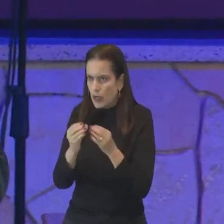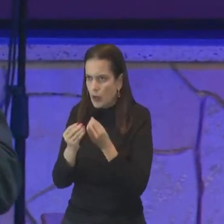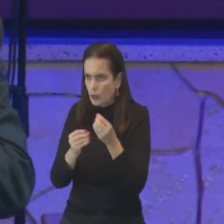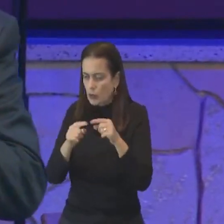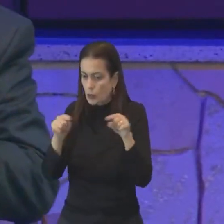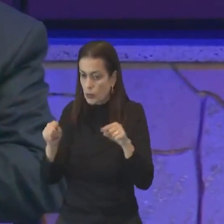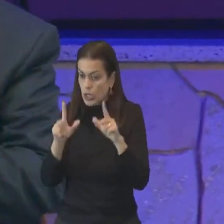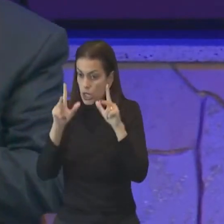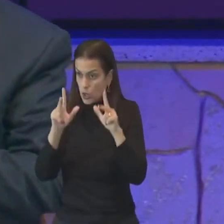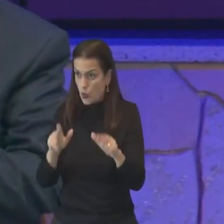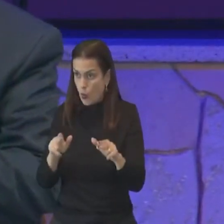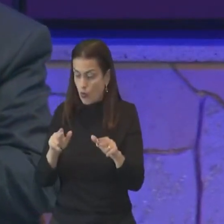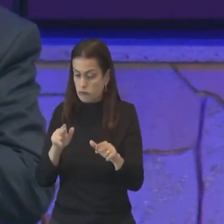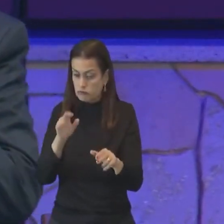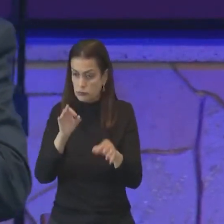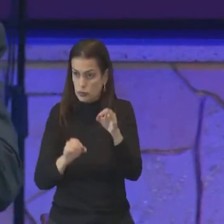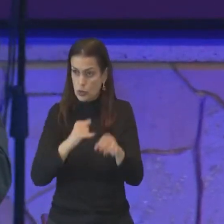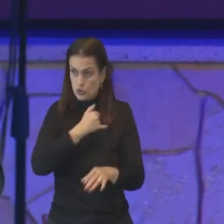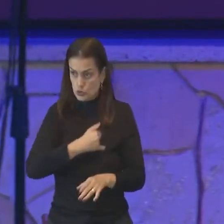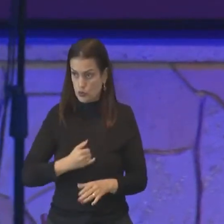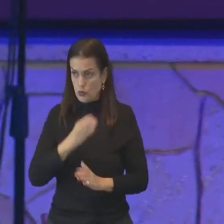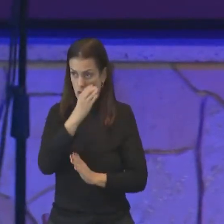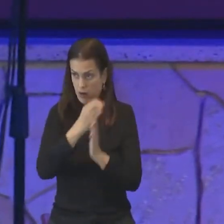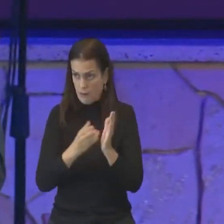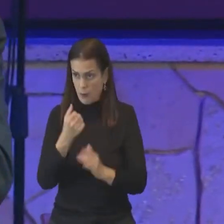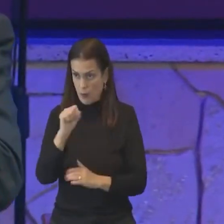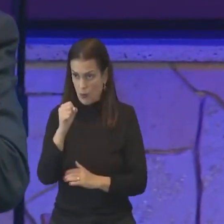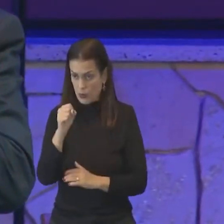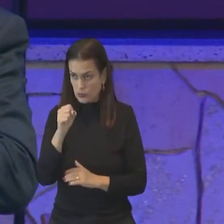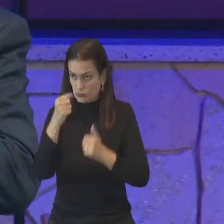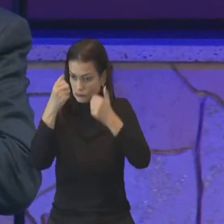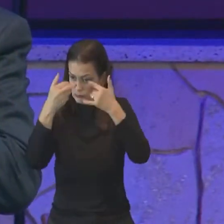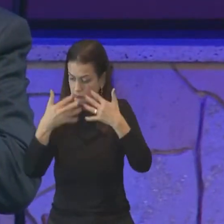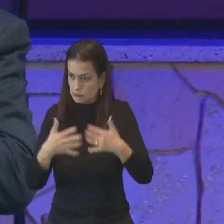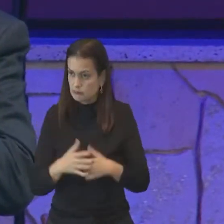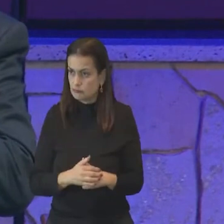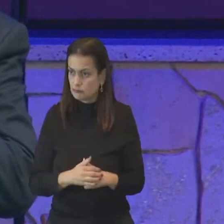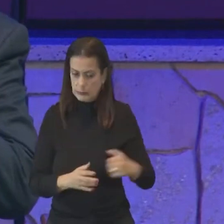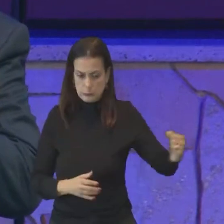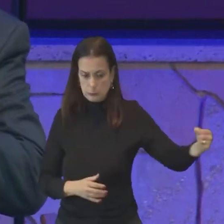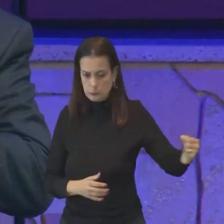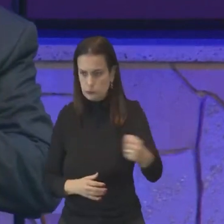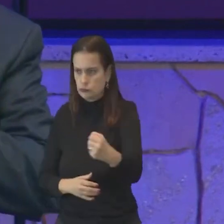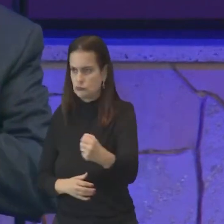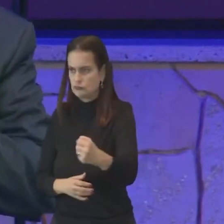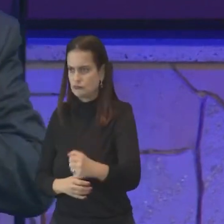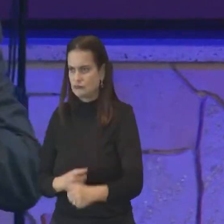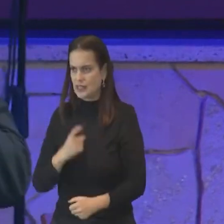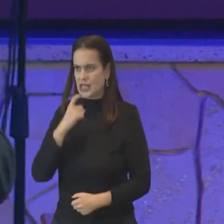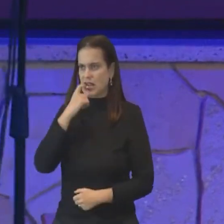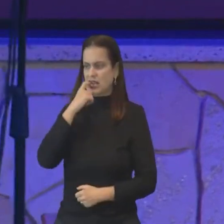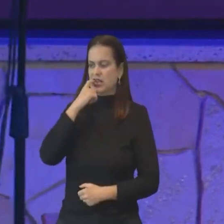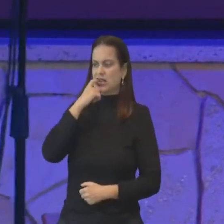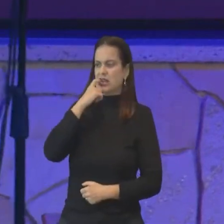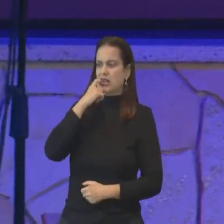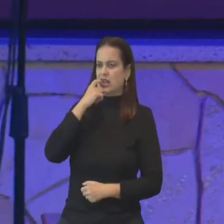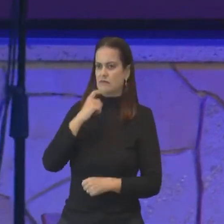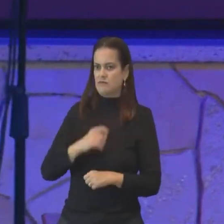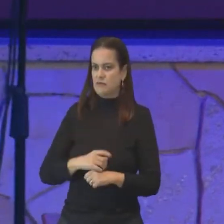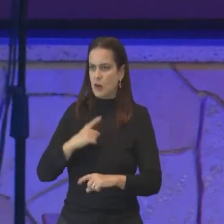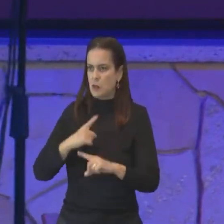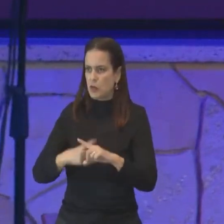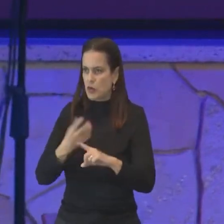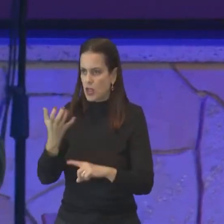nós acabamos de ler aqui em João, no capítulo 8. Foi por inveja foi por